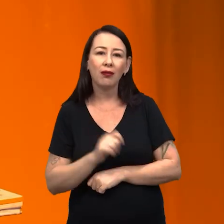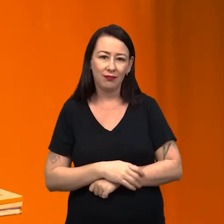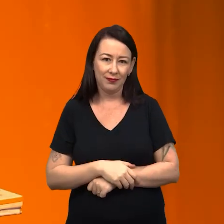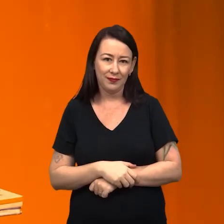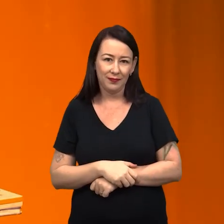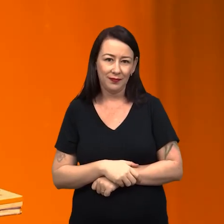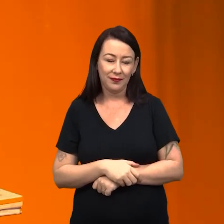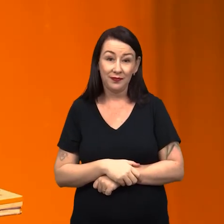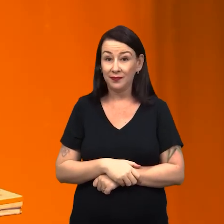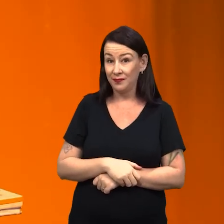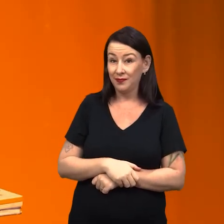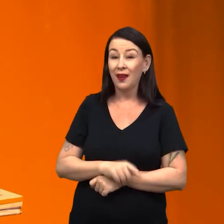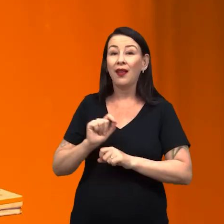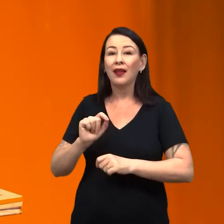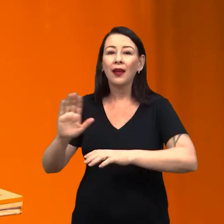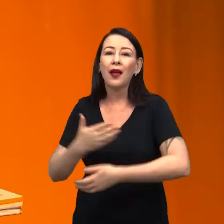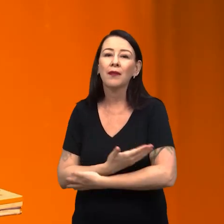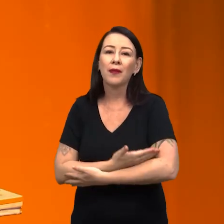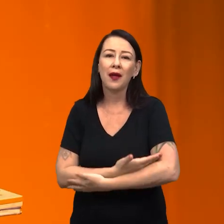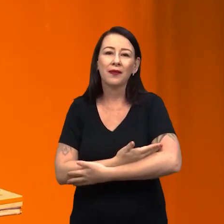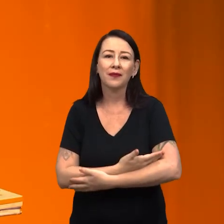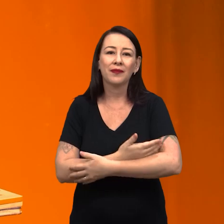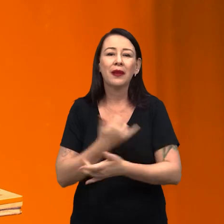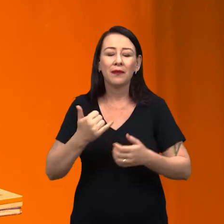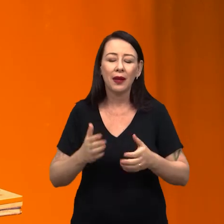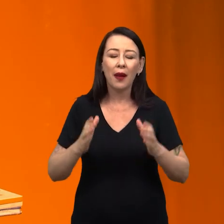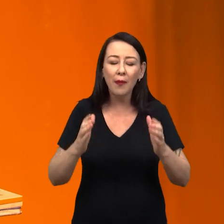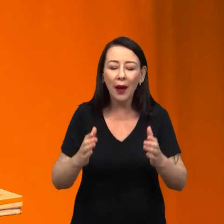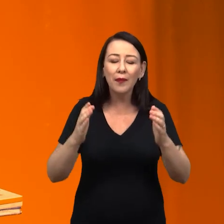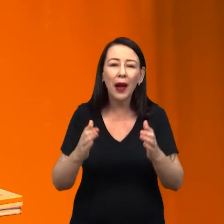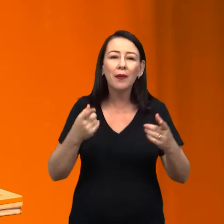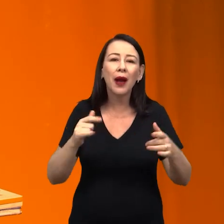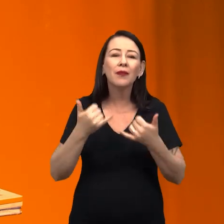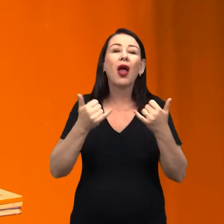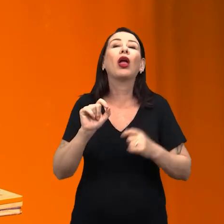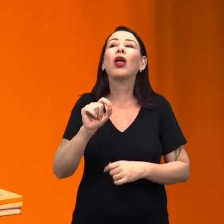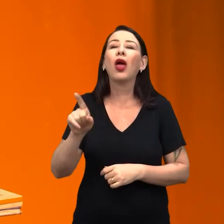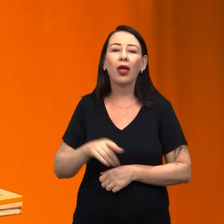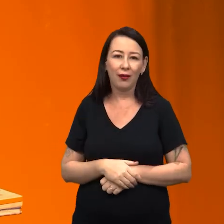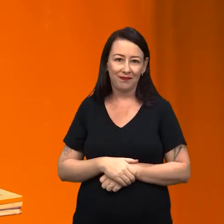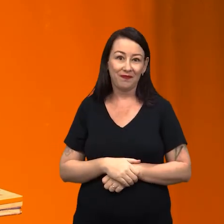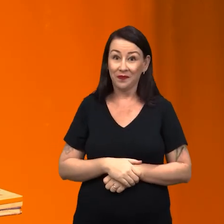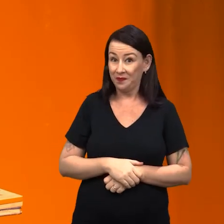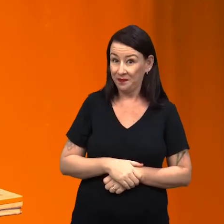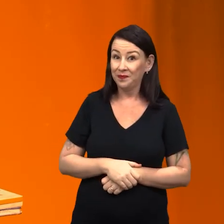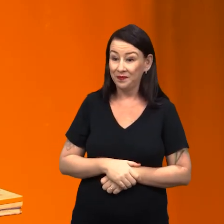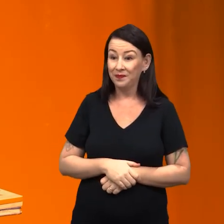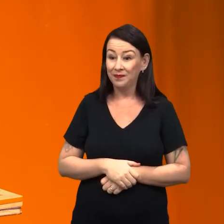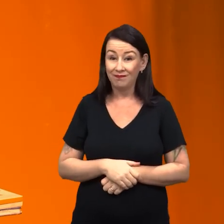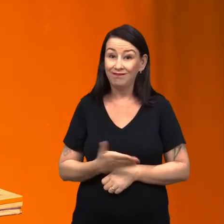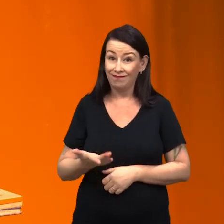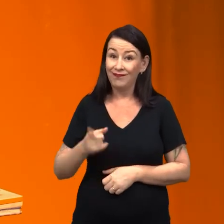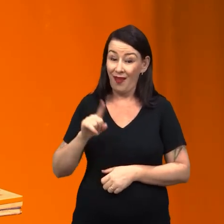Quem põe o menino no colo e sacode e canta os brincos? Né? Somos nós